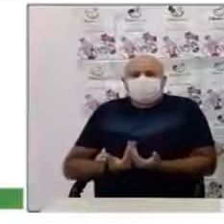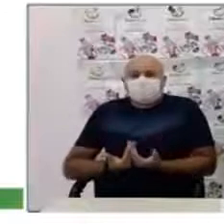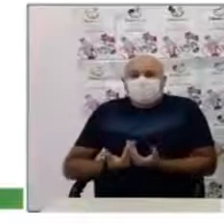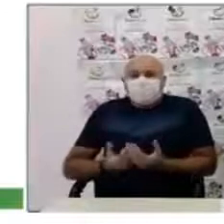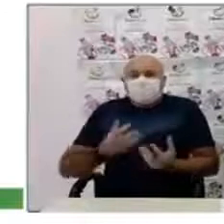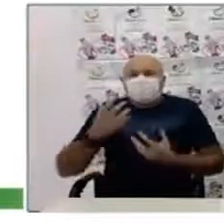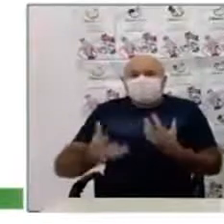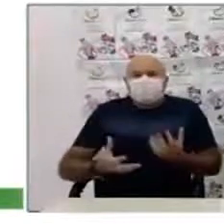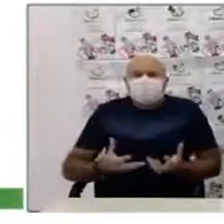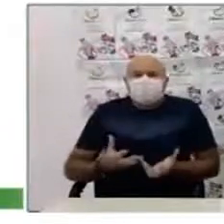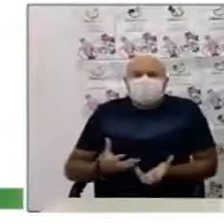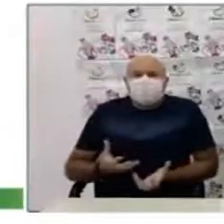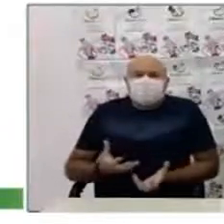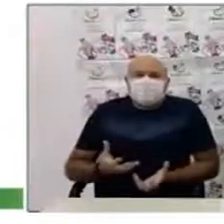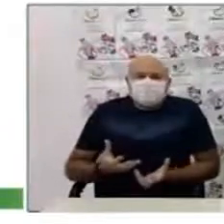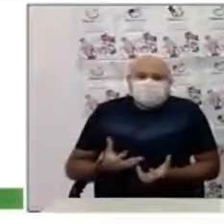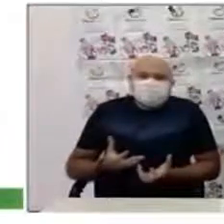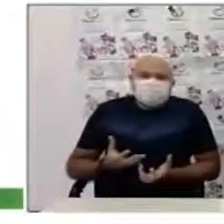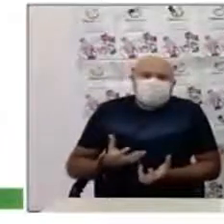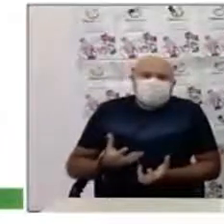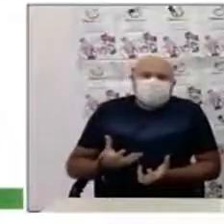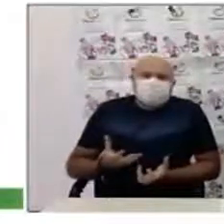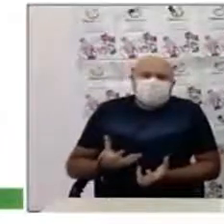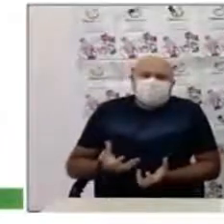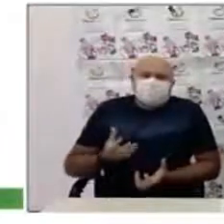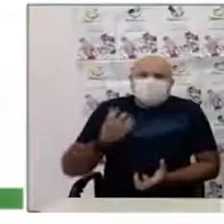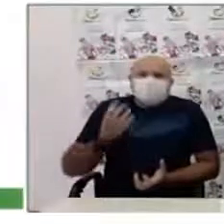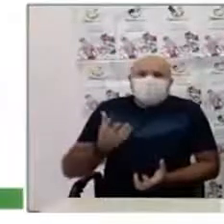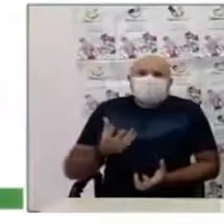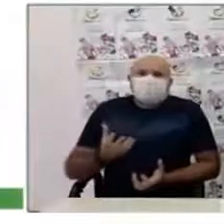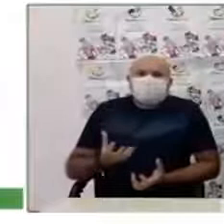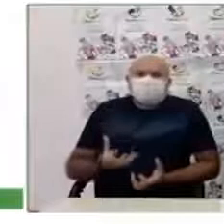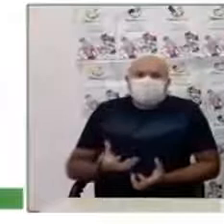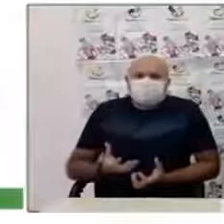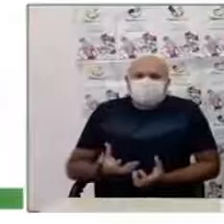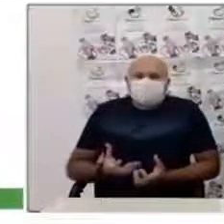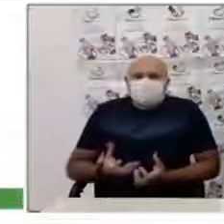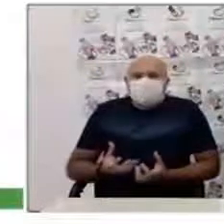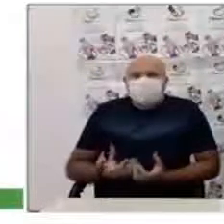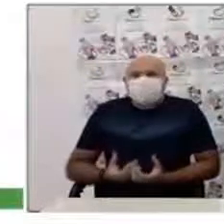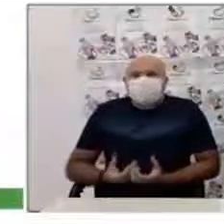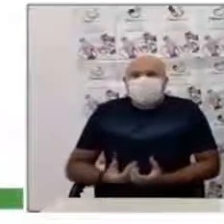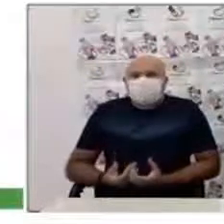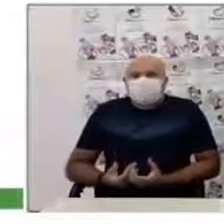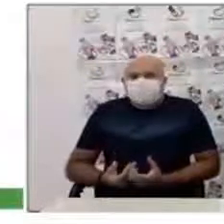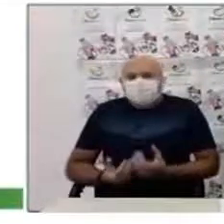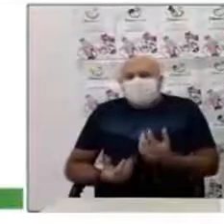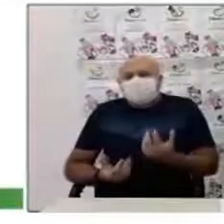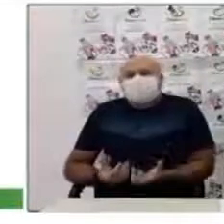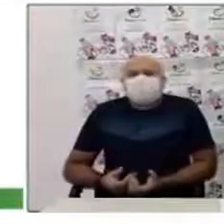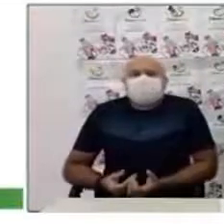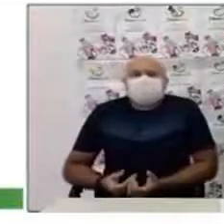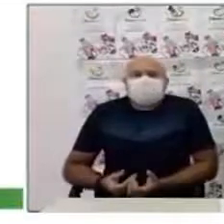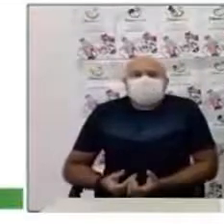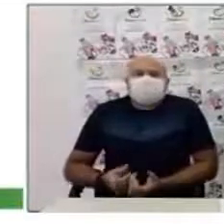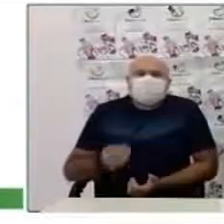científico. Até que veio, né, através de experimentos, a primeira ideia de modelo atômico com embasamento científico, que é